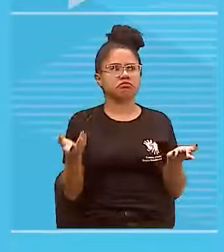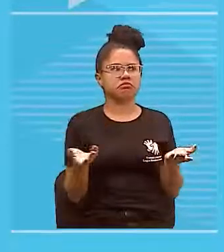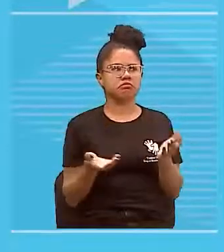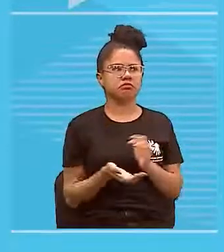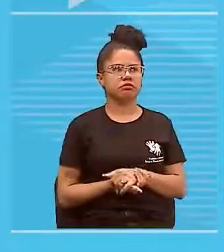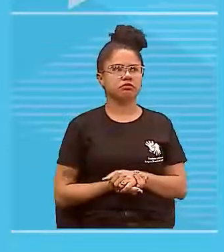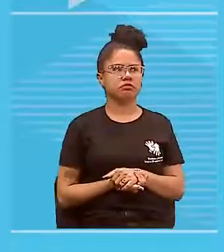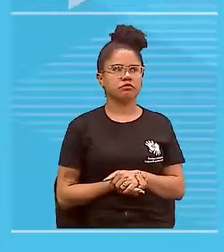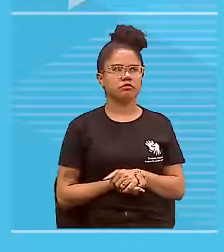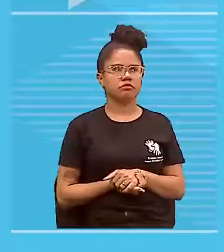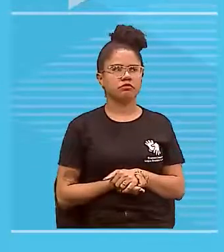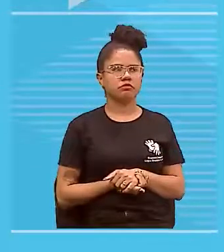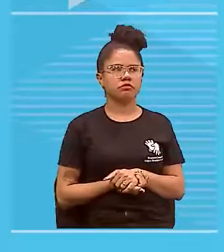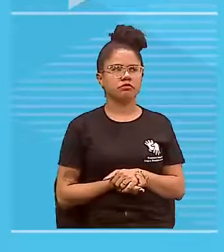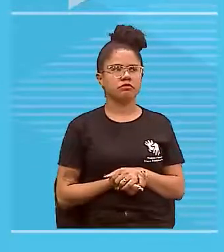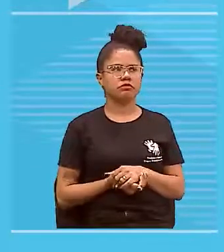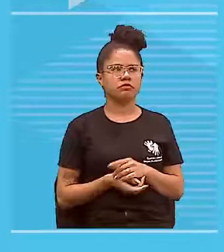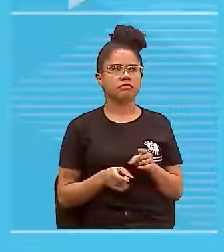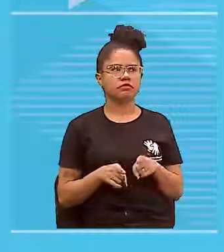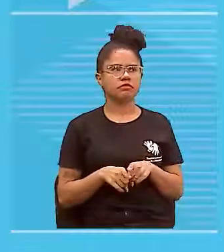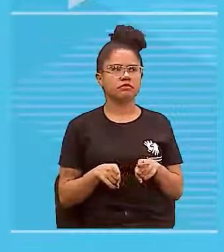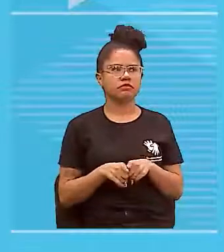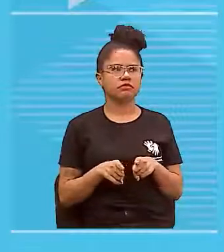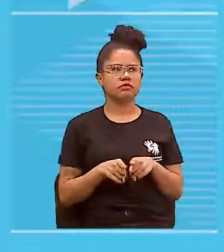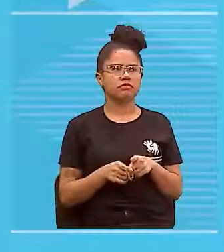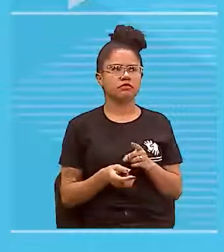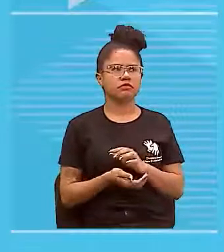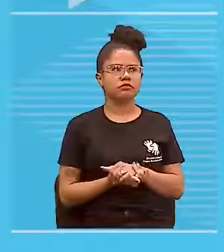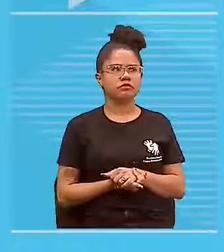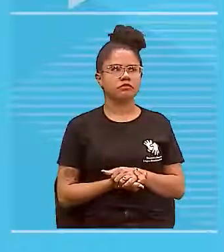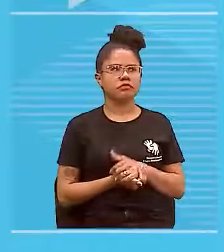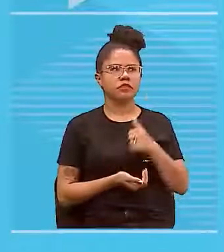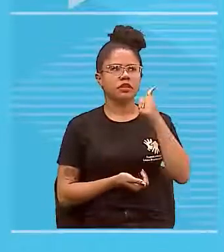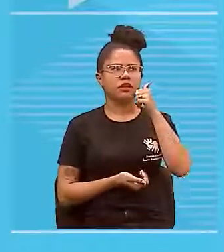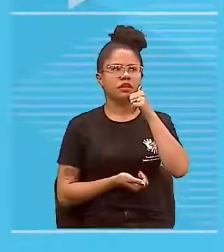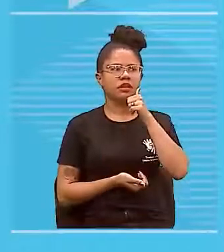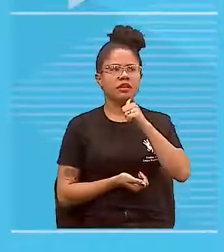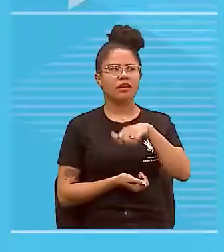e não é à toa que a mãe deles também